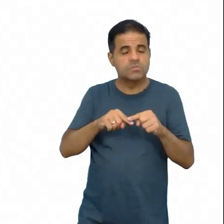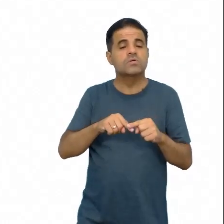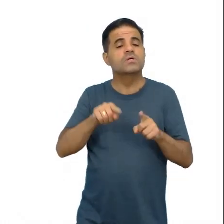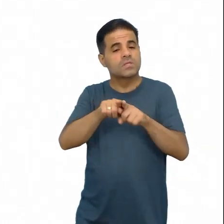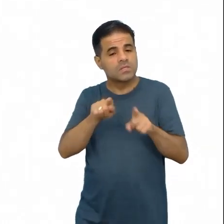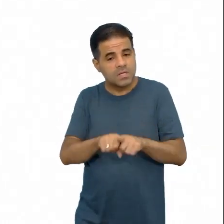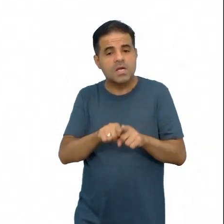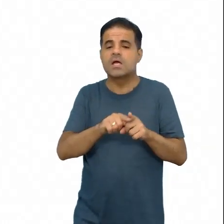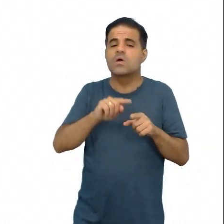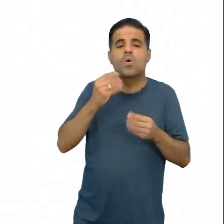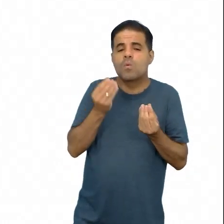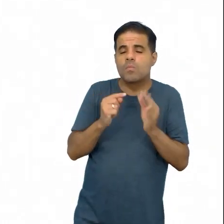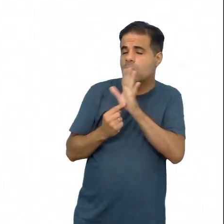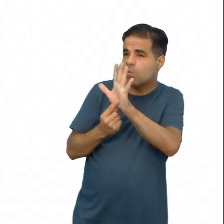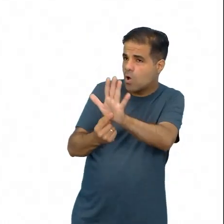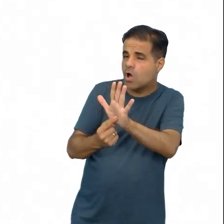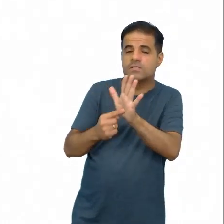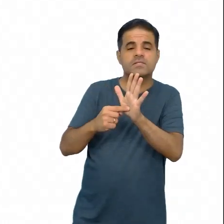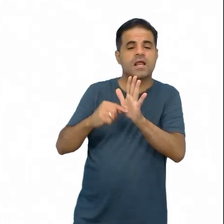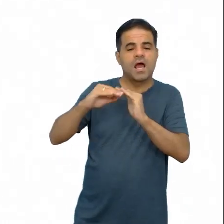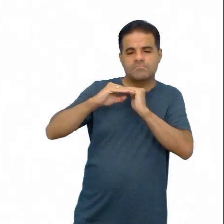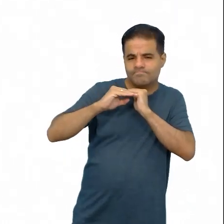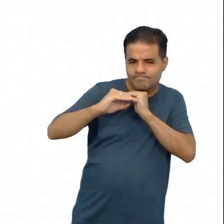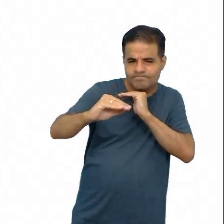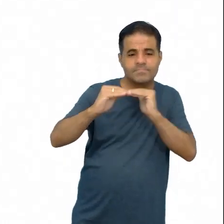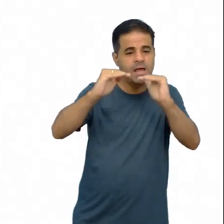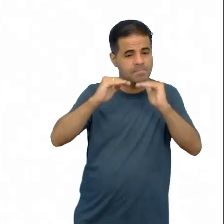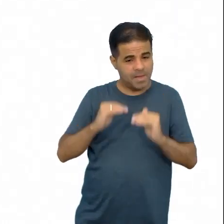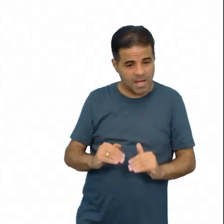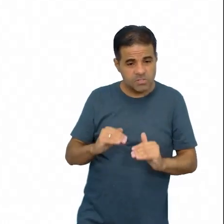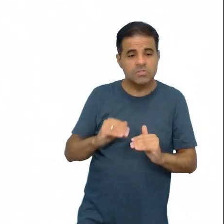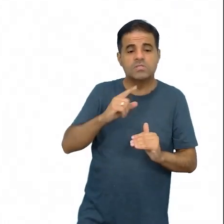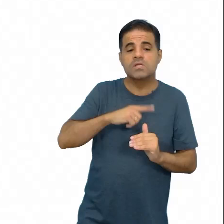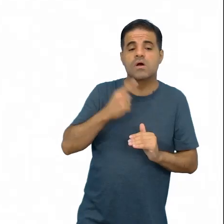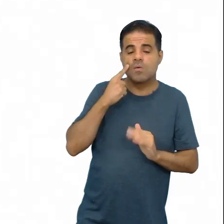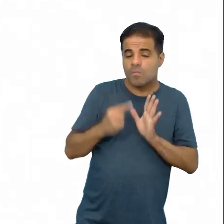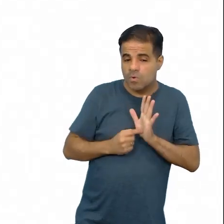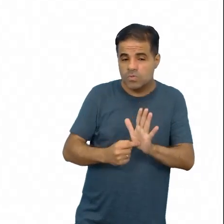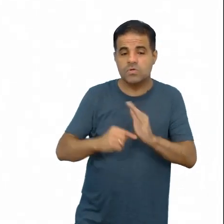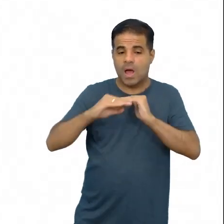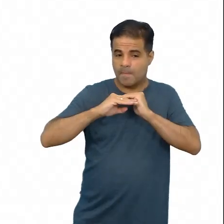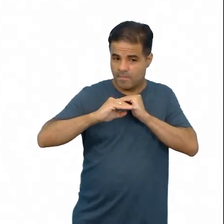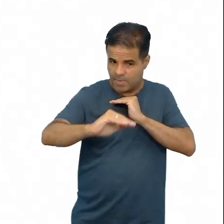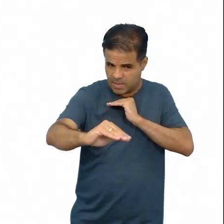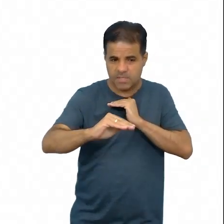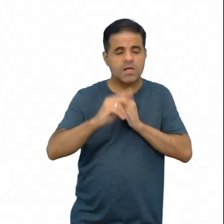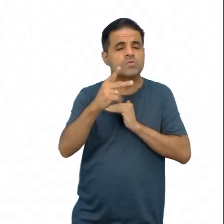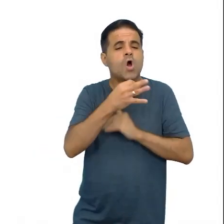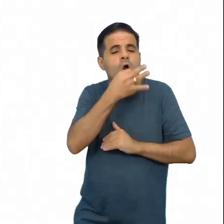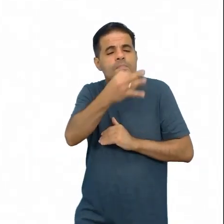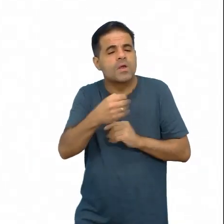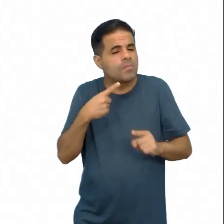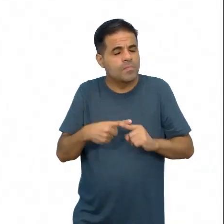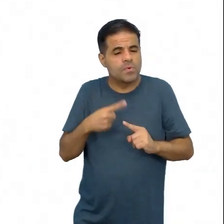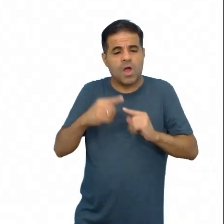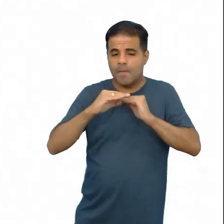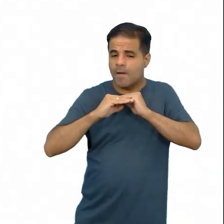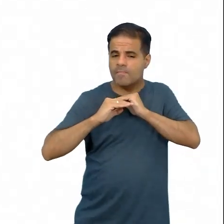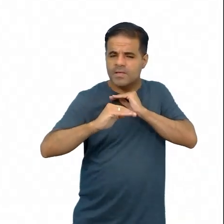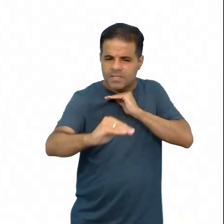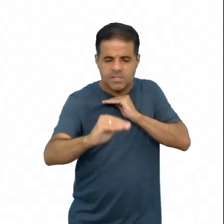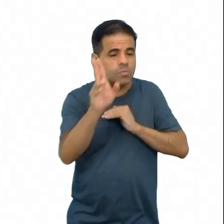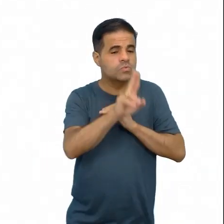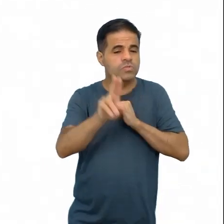ou hexágonos, como mostra as pavimentações abaixo. Então, aí mostrou as nossas pavimentações. Na sua opinião, por que a